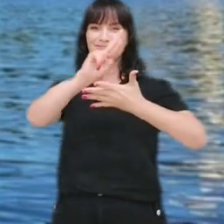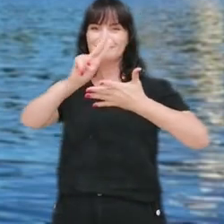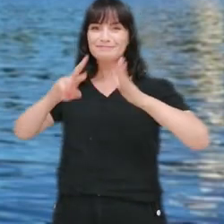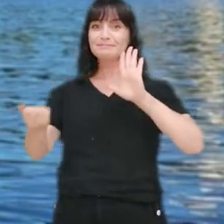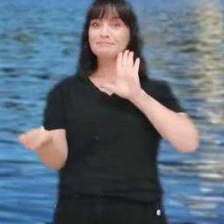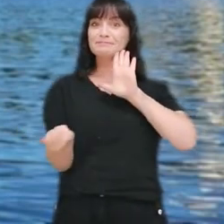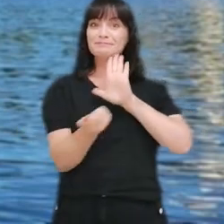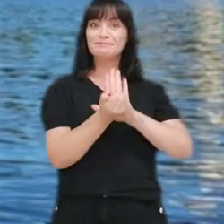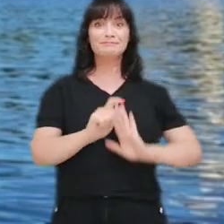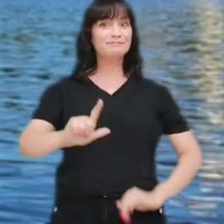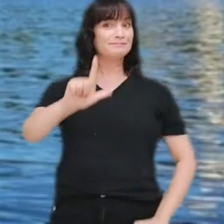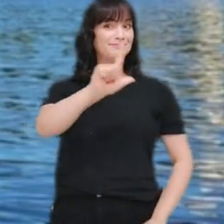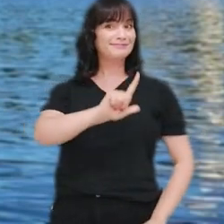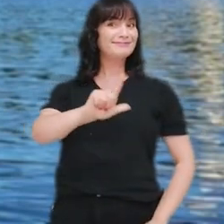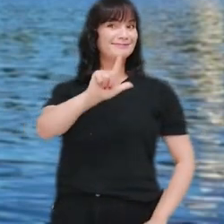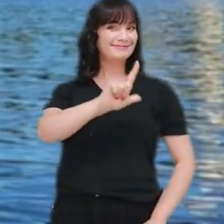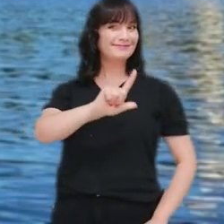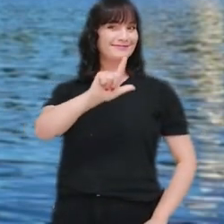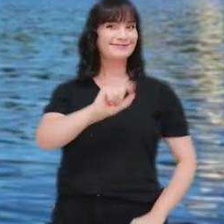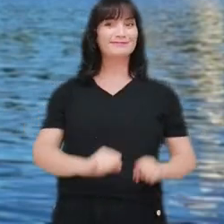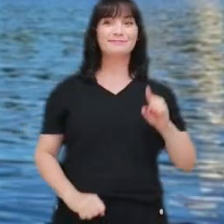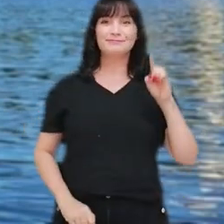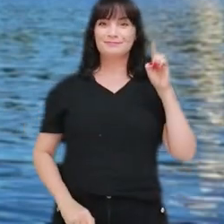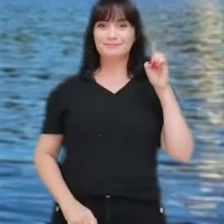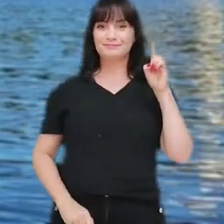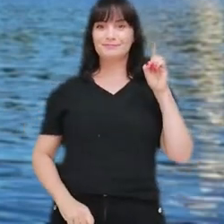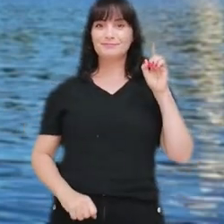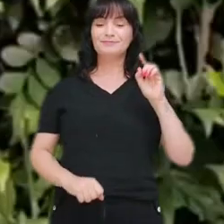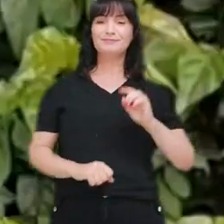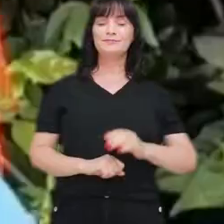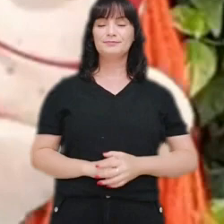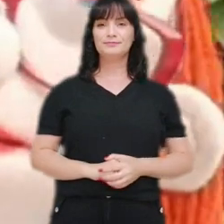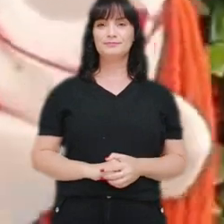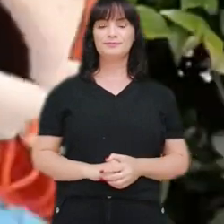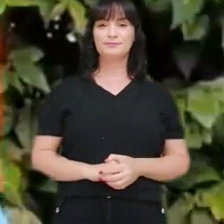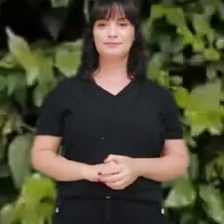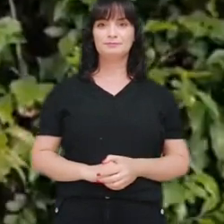Londrinas landmarks, ou seja, marcas de Londrina.